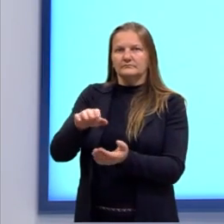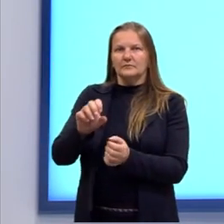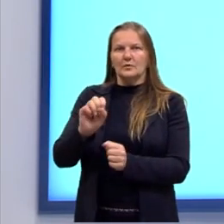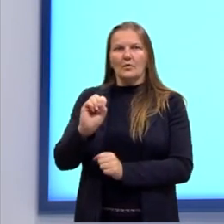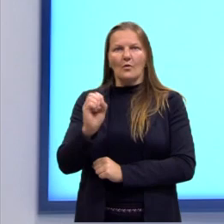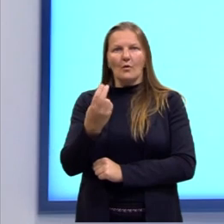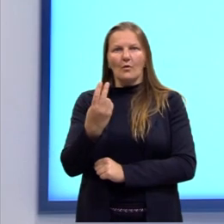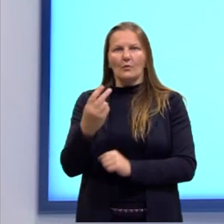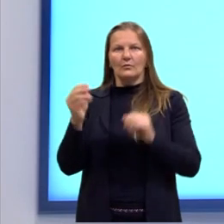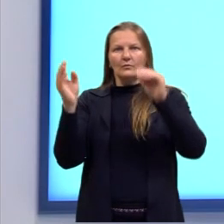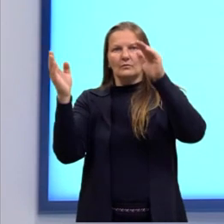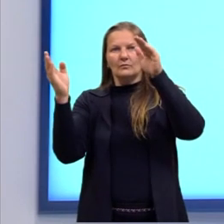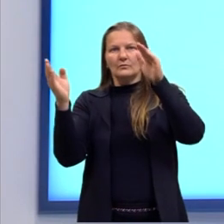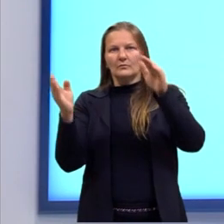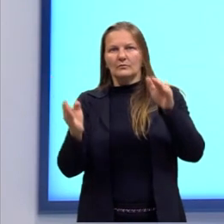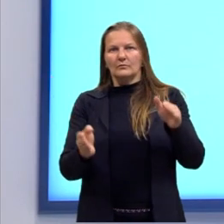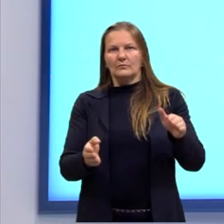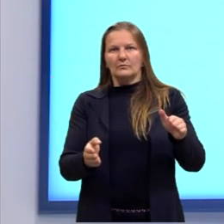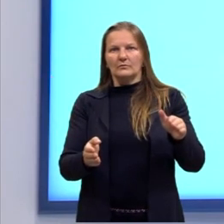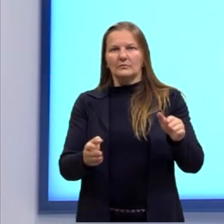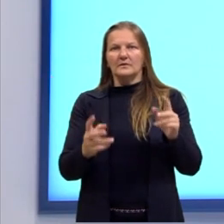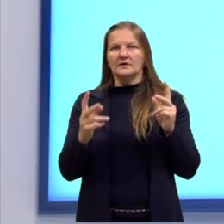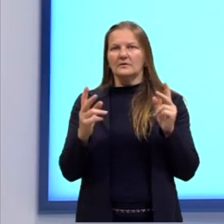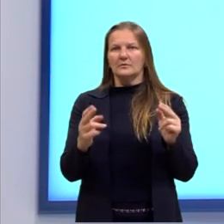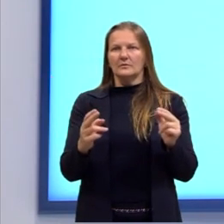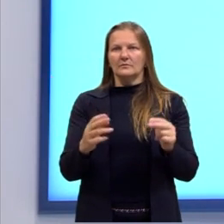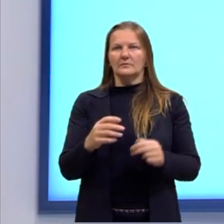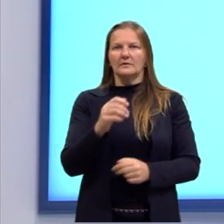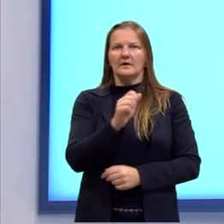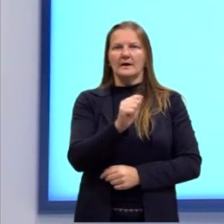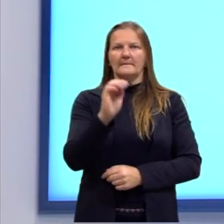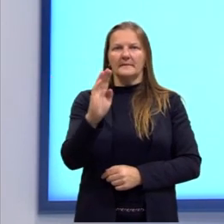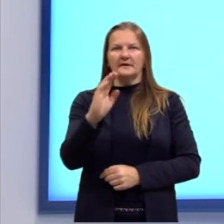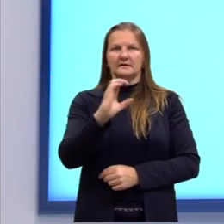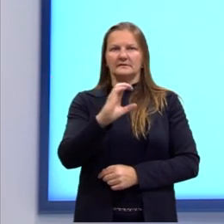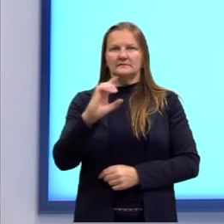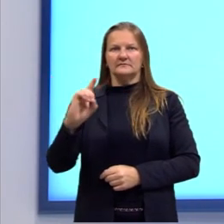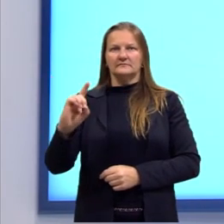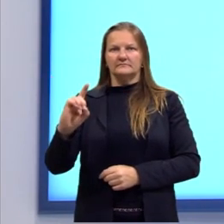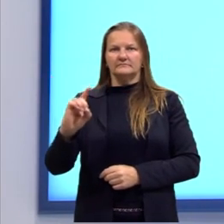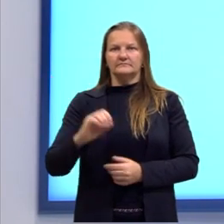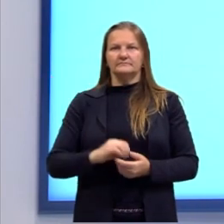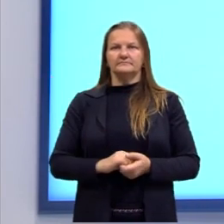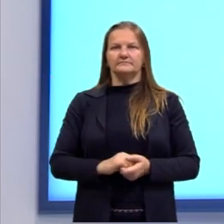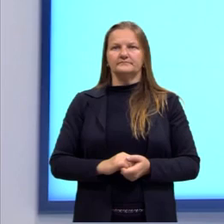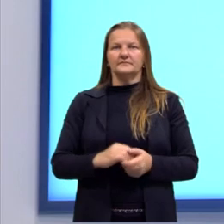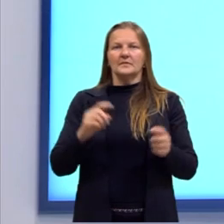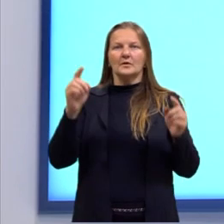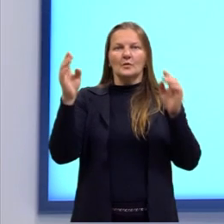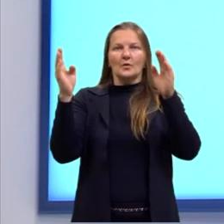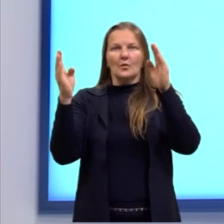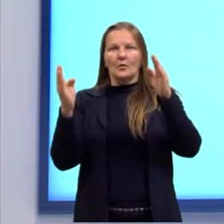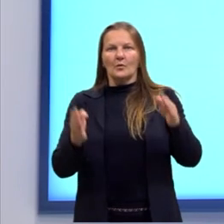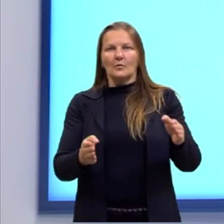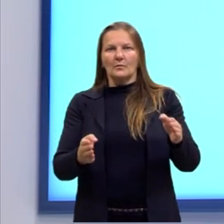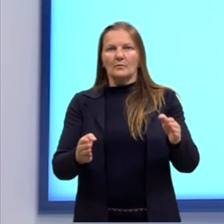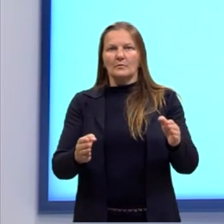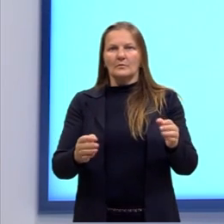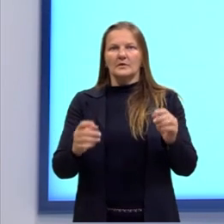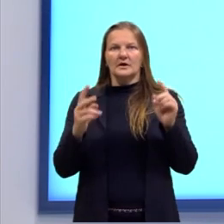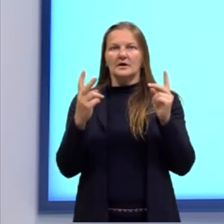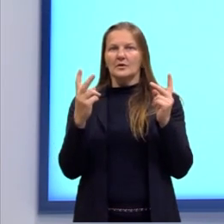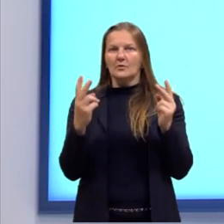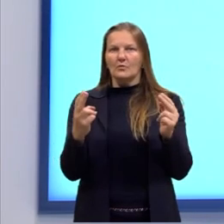mesma medida então aqui eu representei o segmento AB e o segmento CD são opostos paralelos